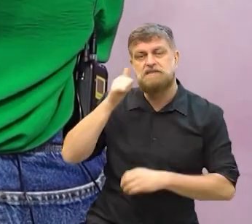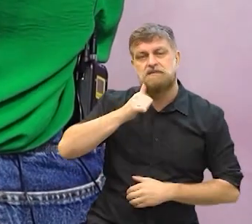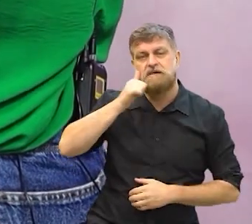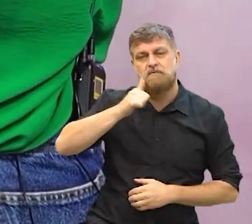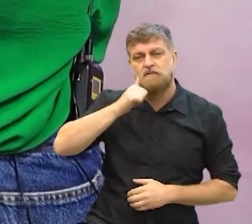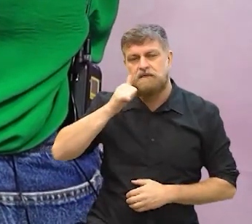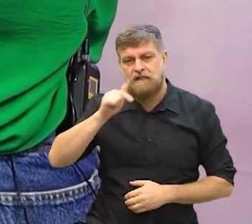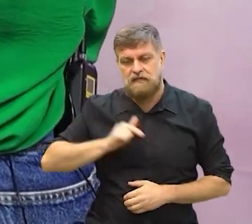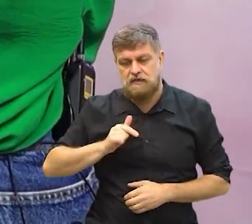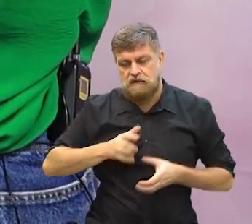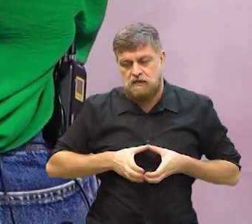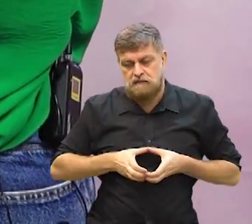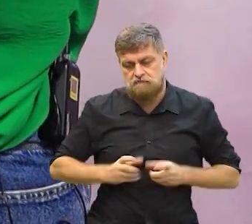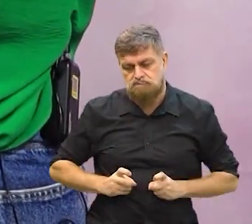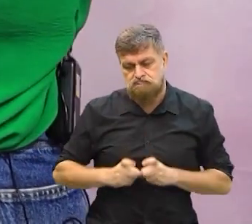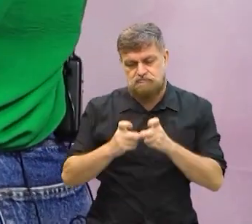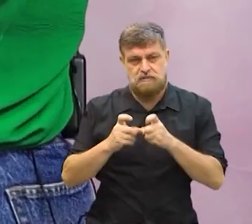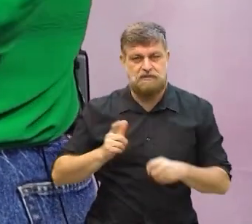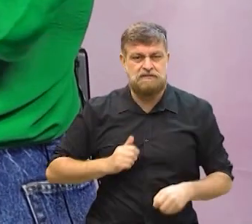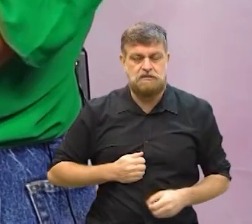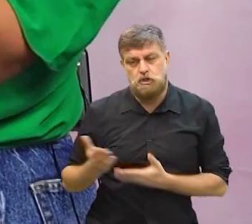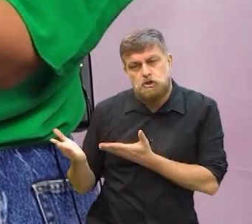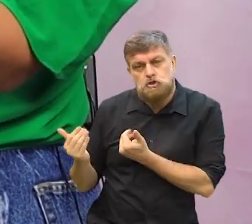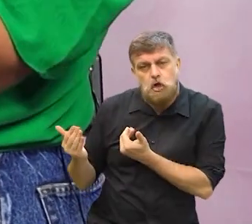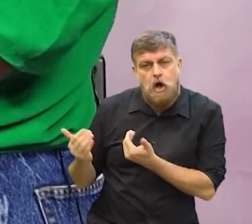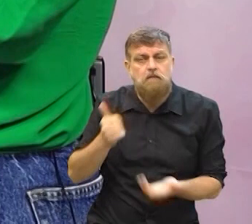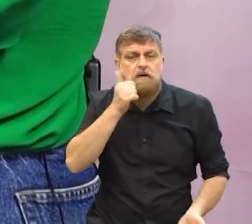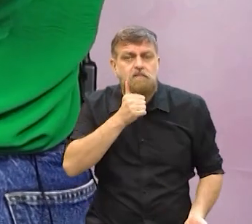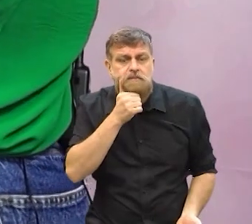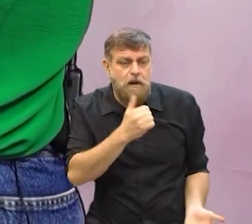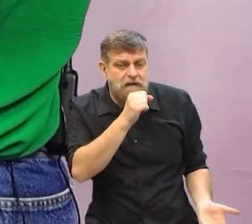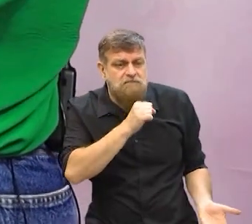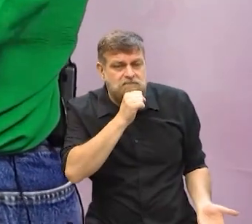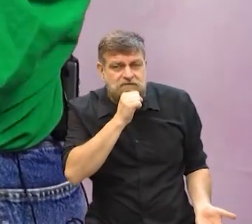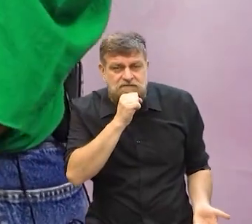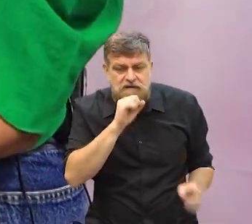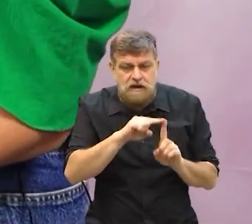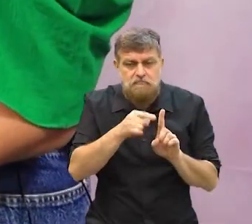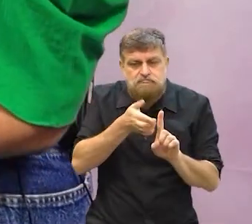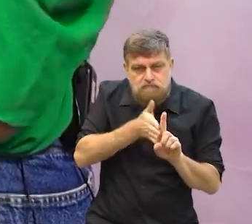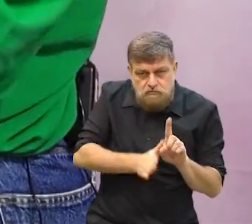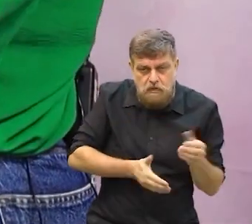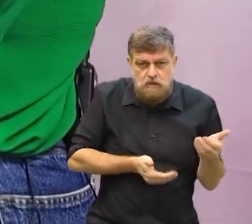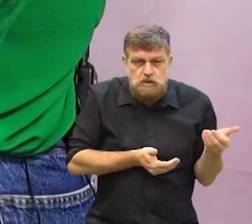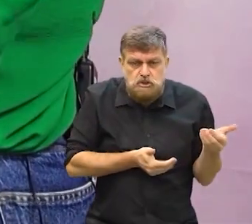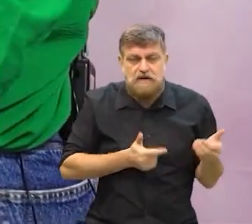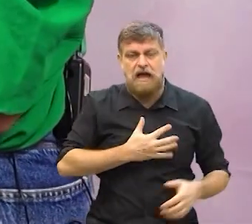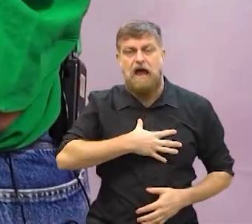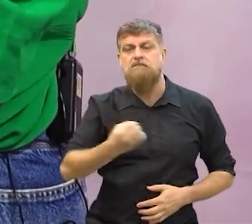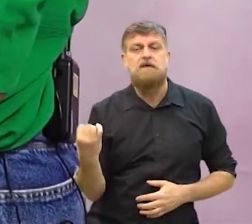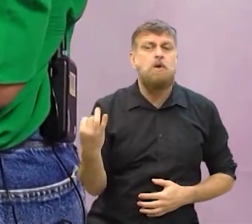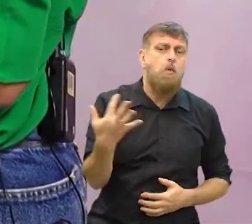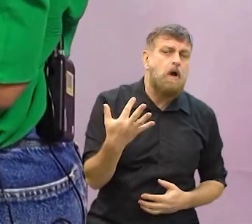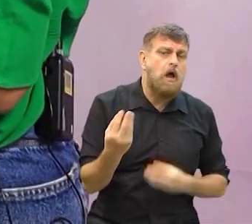da mulher que acaba desenvolvendo esse tipo de câncer? São as mais novas, as mais velhas, as que já tiveram filhos, mais de um filho